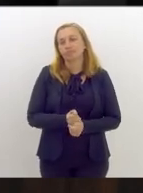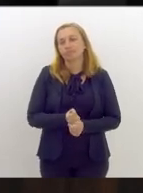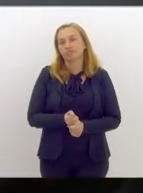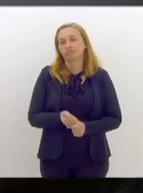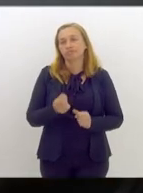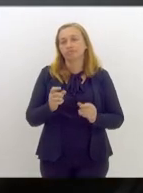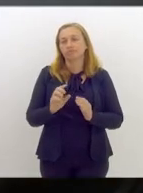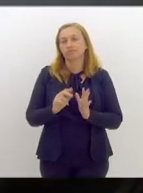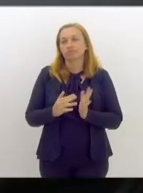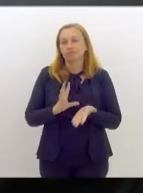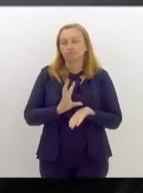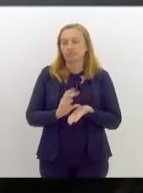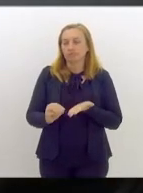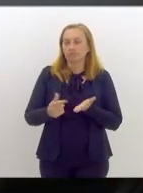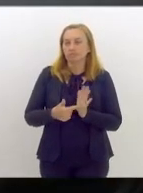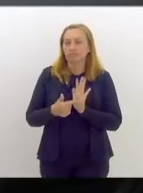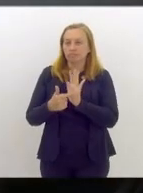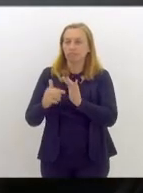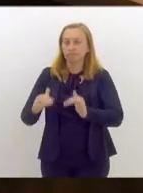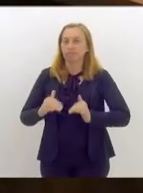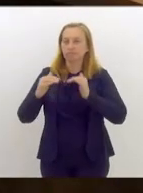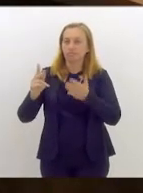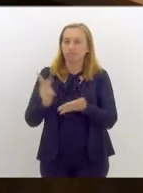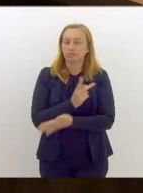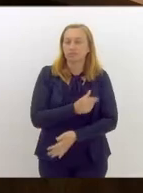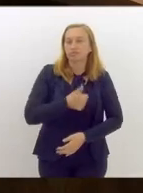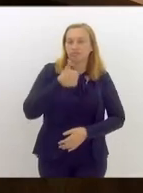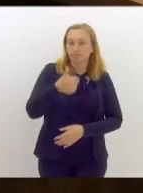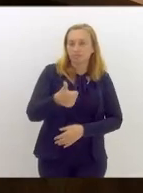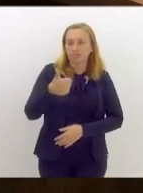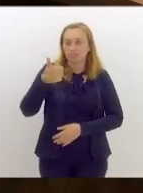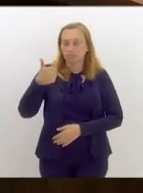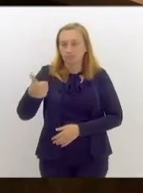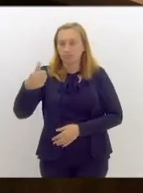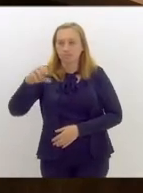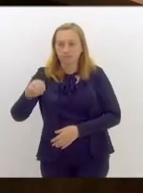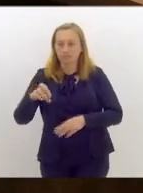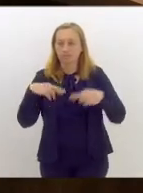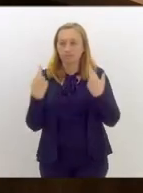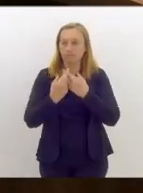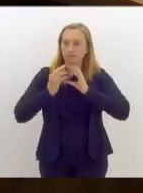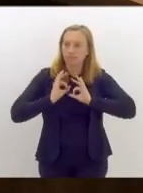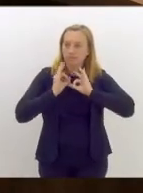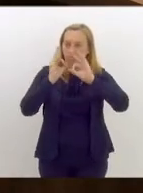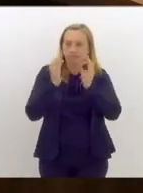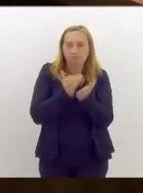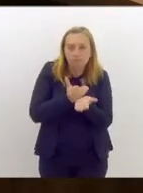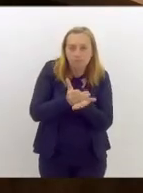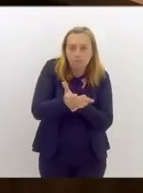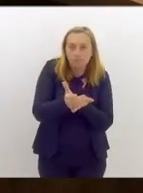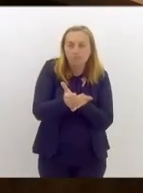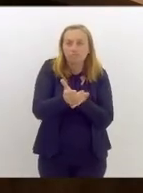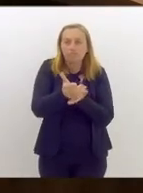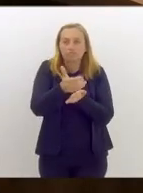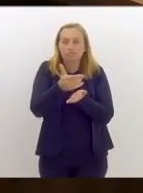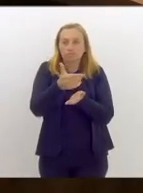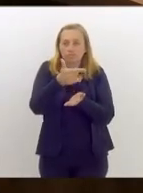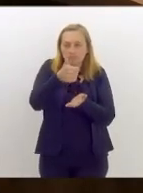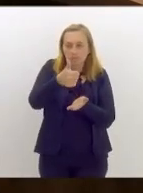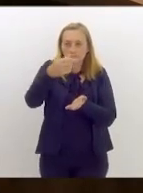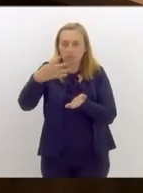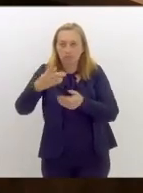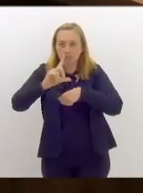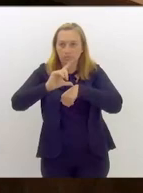A ata reflete com exatidão o ocorrido na 116ª sessão ordinária, que iniciada às